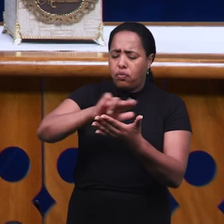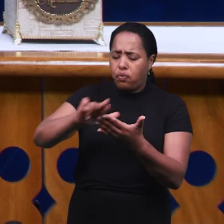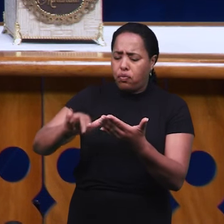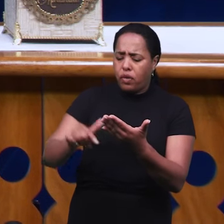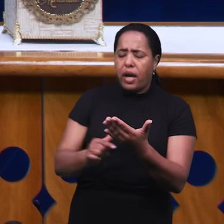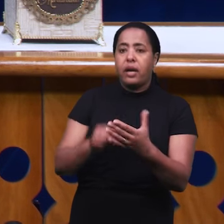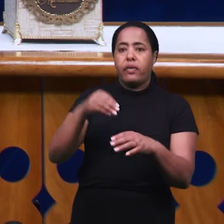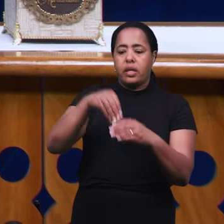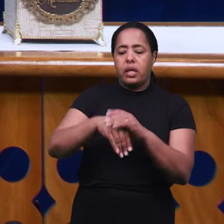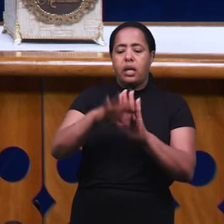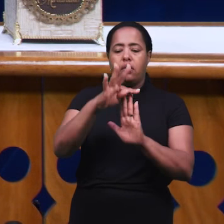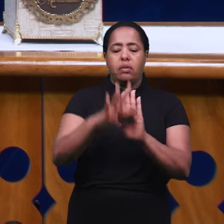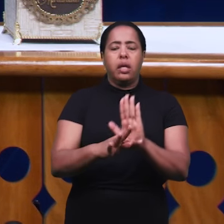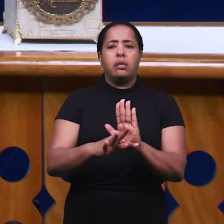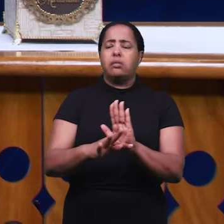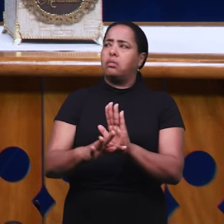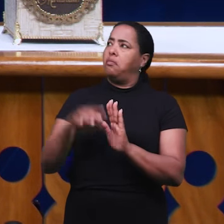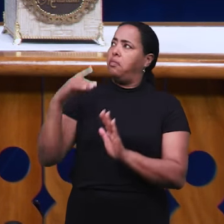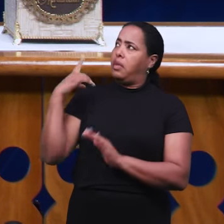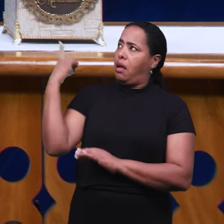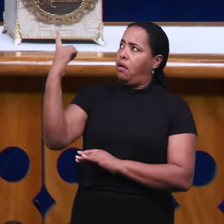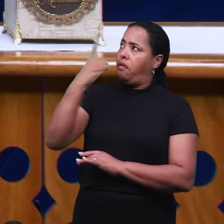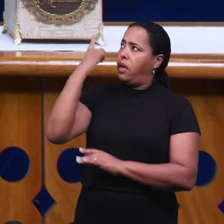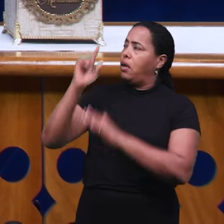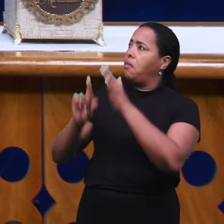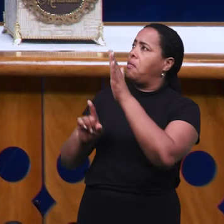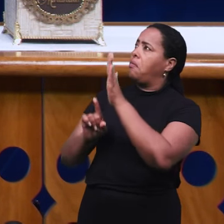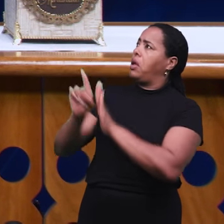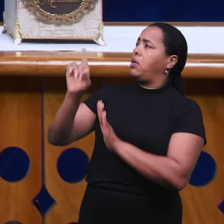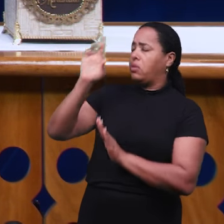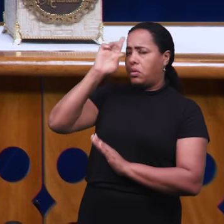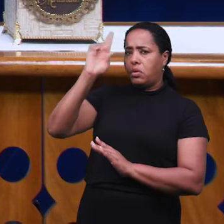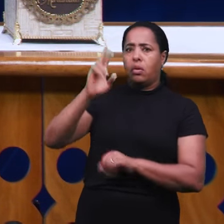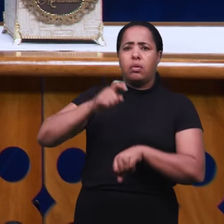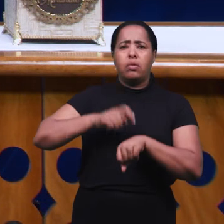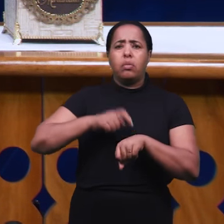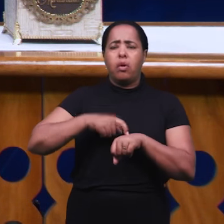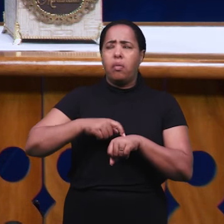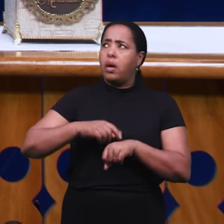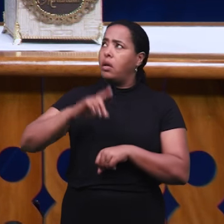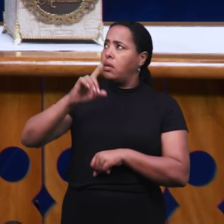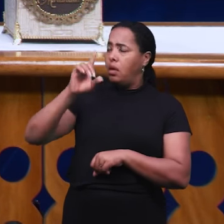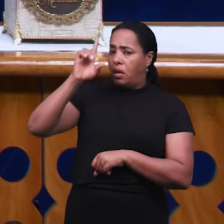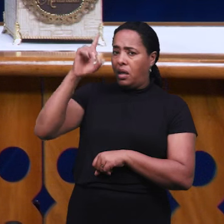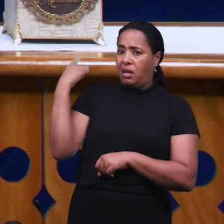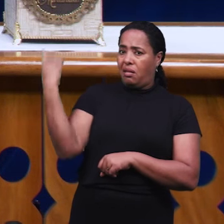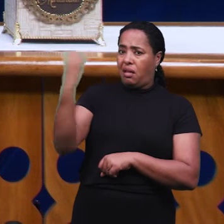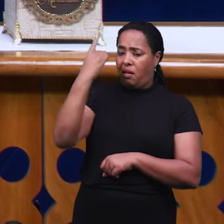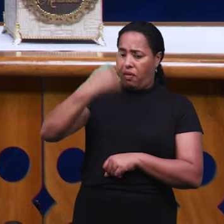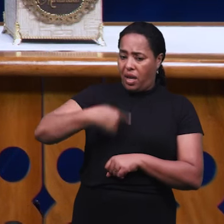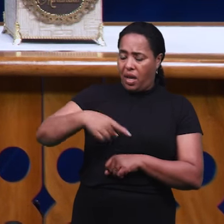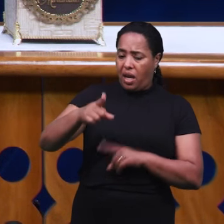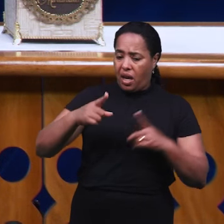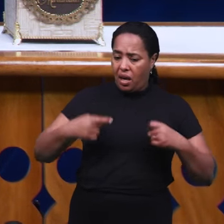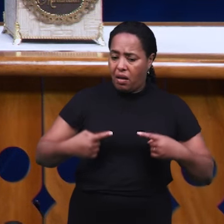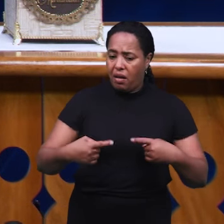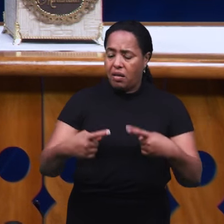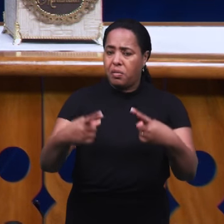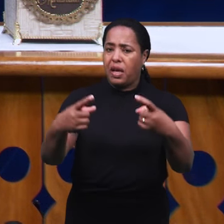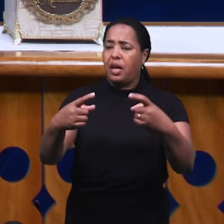E Davi consultou ao Senhor. Quando Davi ia para as guerras, devo ir, Senhor, não subirás.